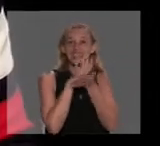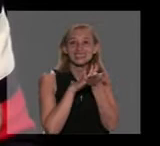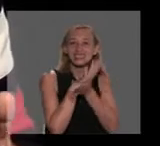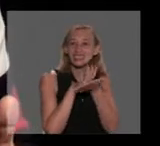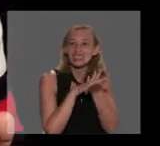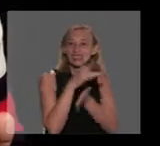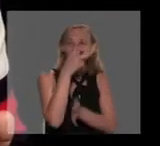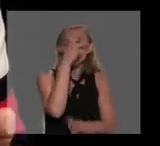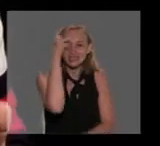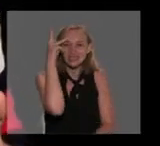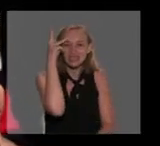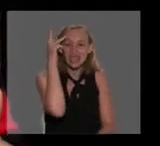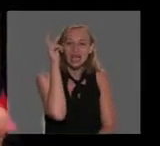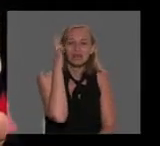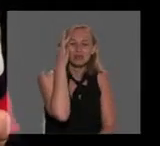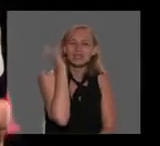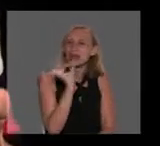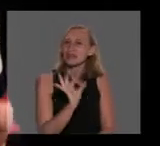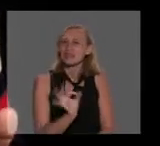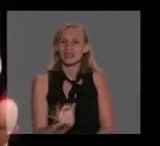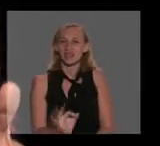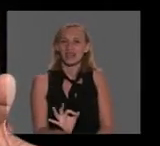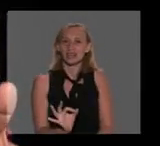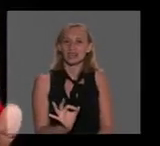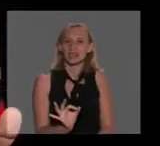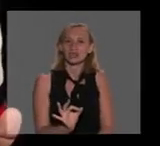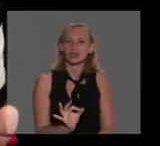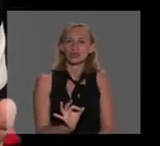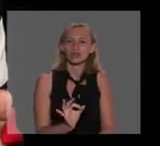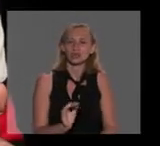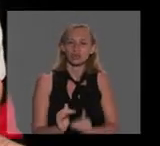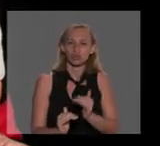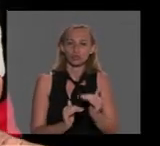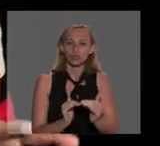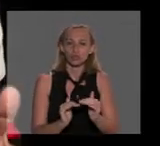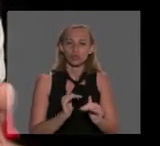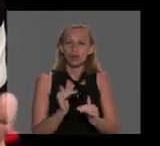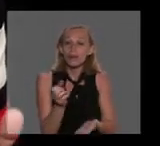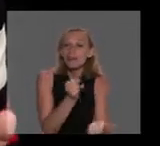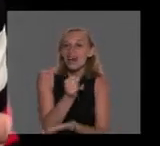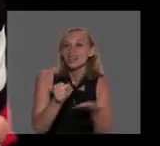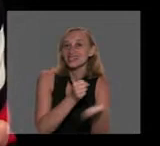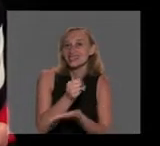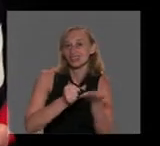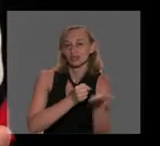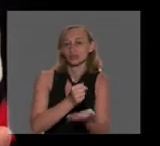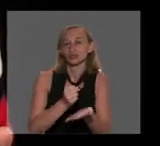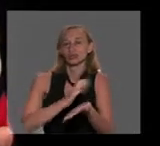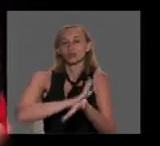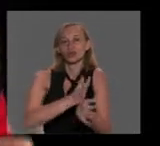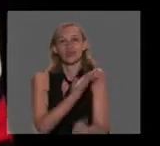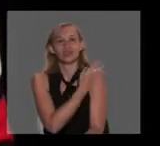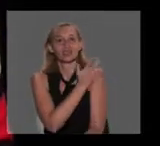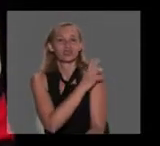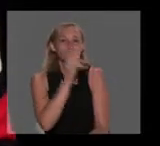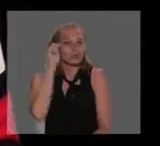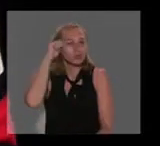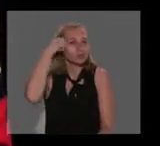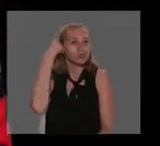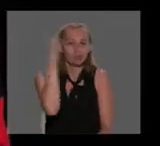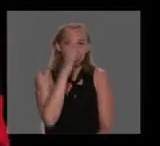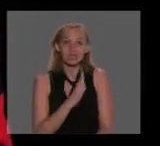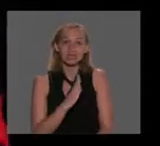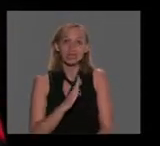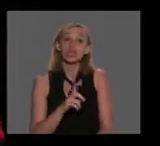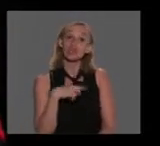sobre como funciona o sistema racial e a estrutura de racismo nesse país. Mas a gente